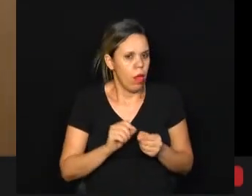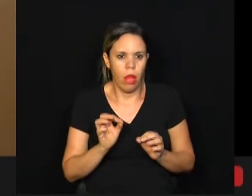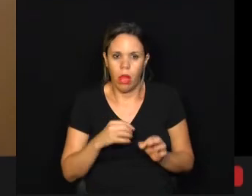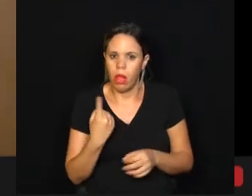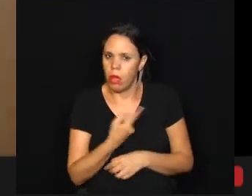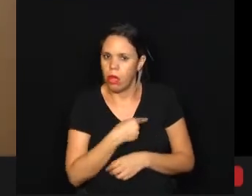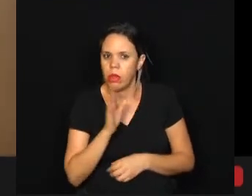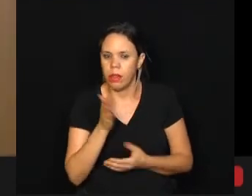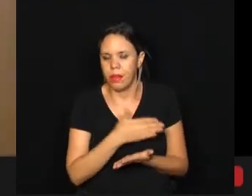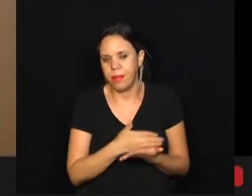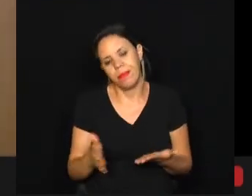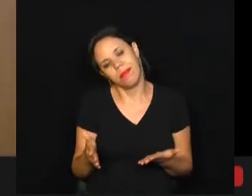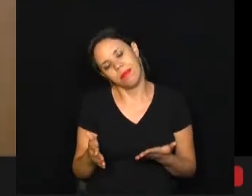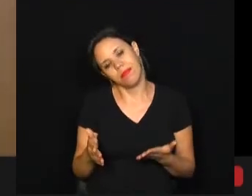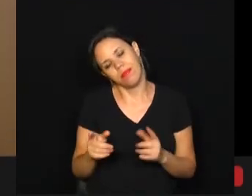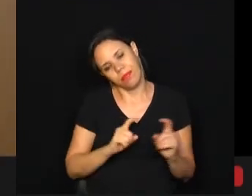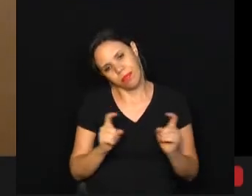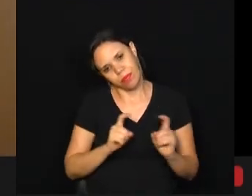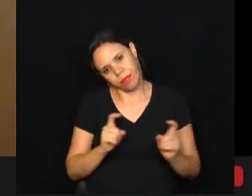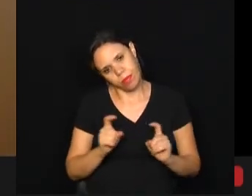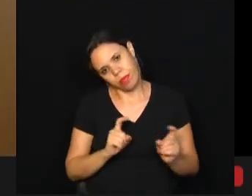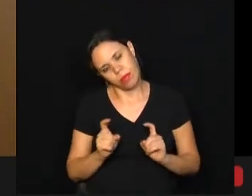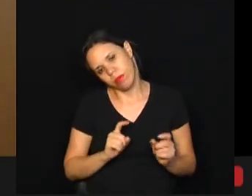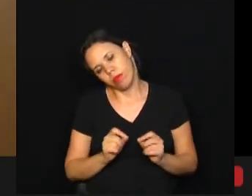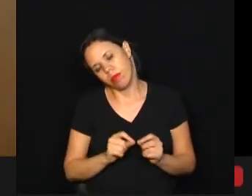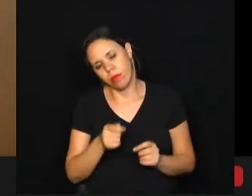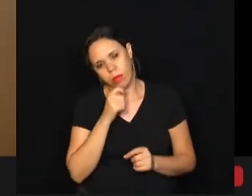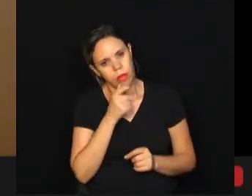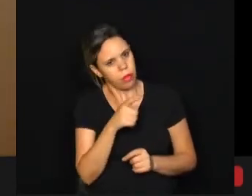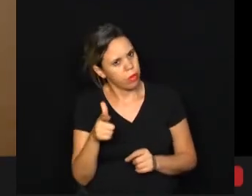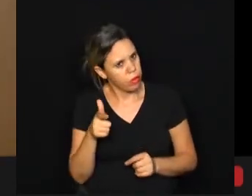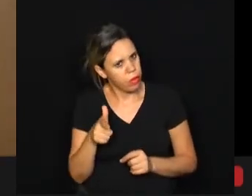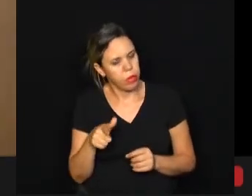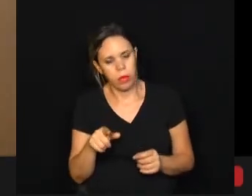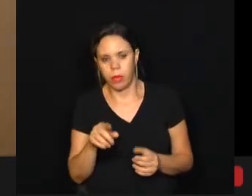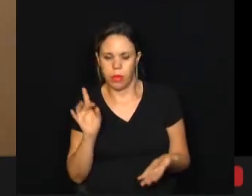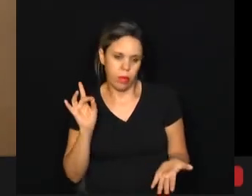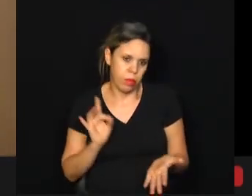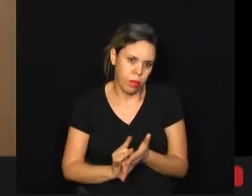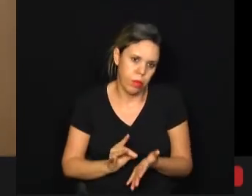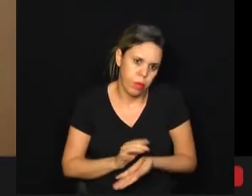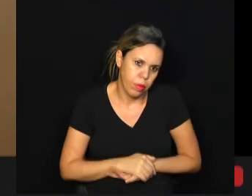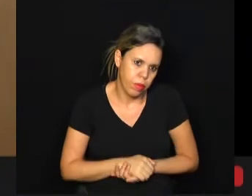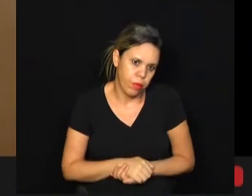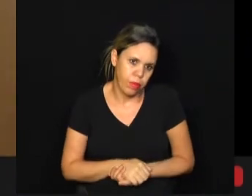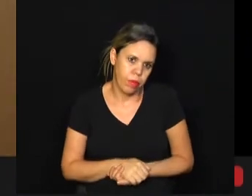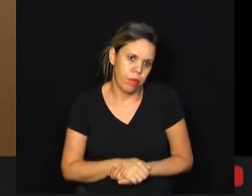já iniciamos as nossas reuniões, mas nós ainda não fomos, de fato,